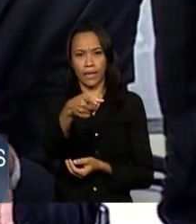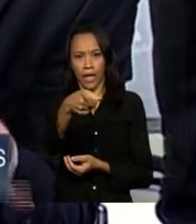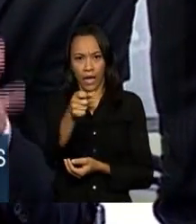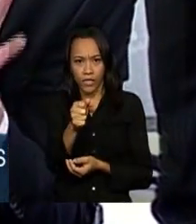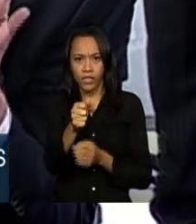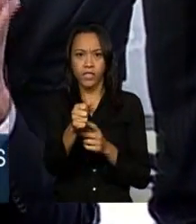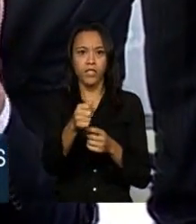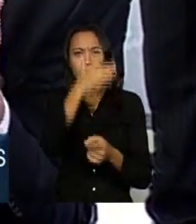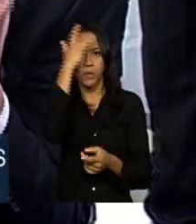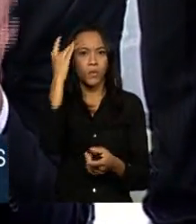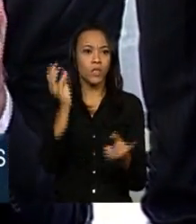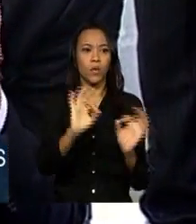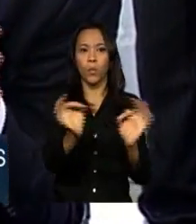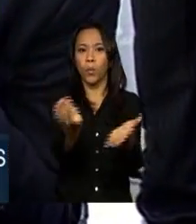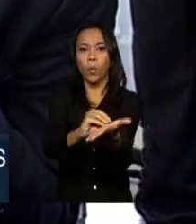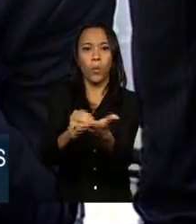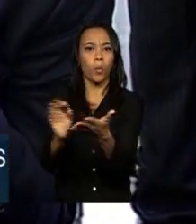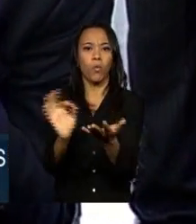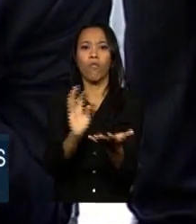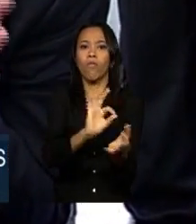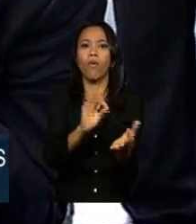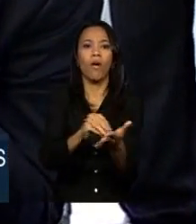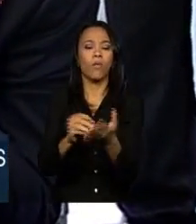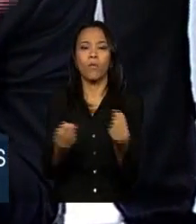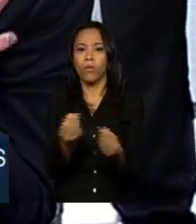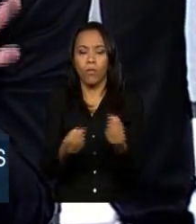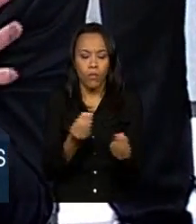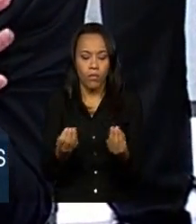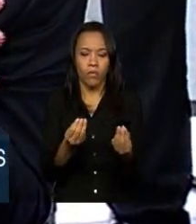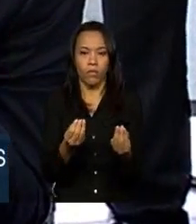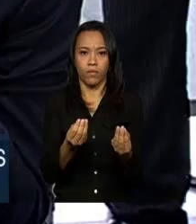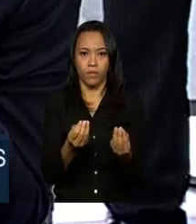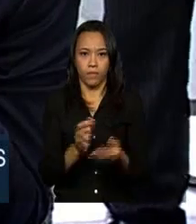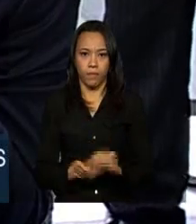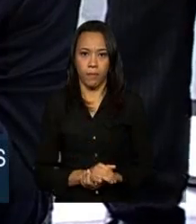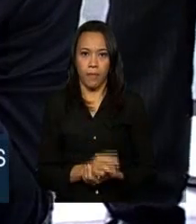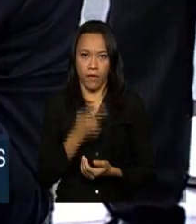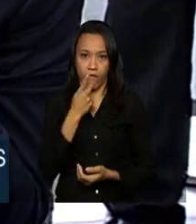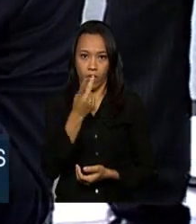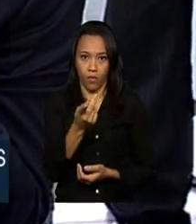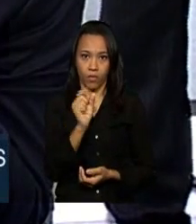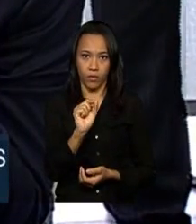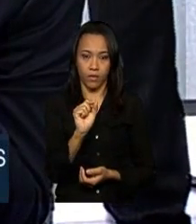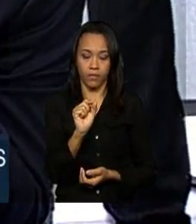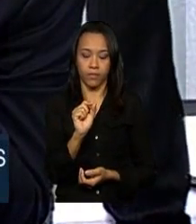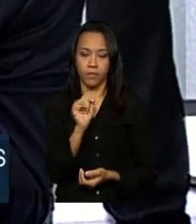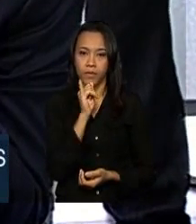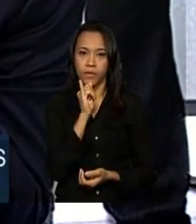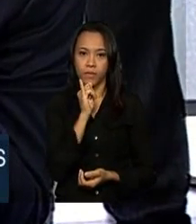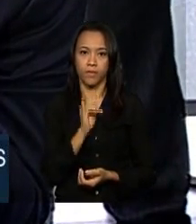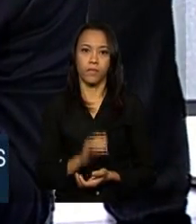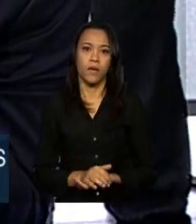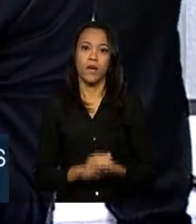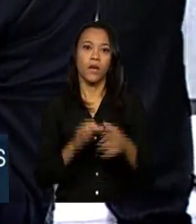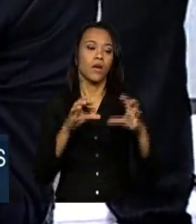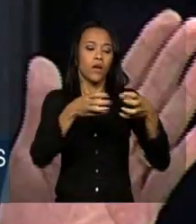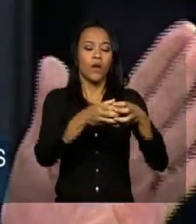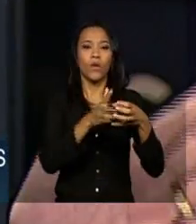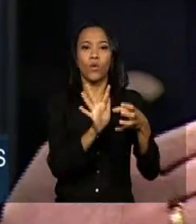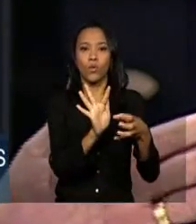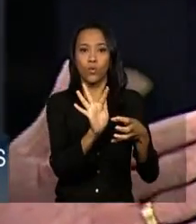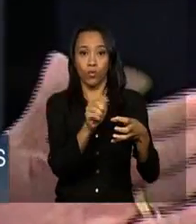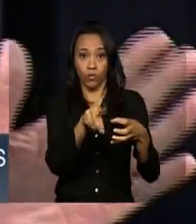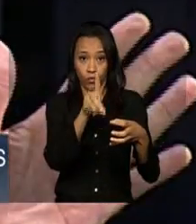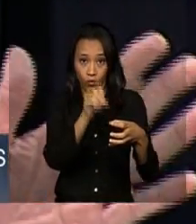que é importante vou falar fundo a fundo porque aí vocês têm uma noção ela do Fundo de do do constitucional do